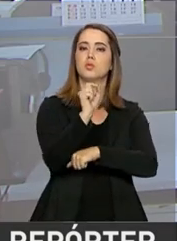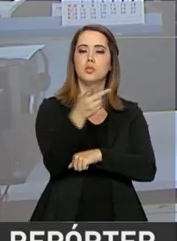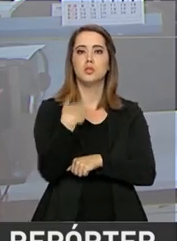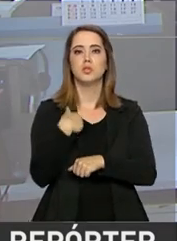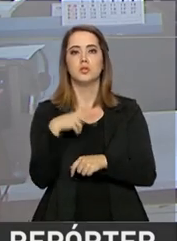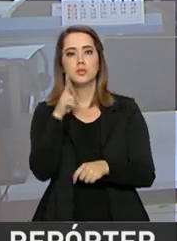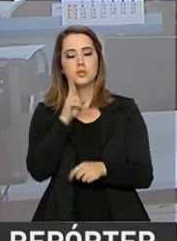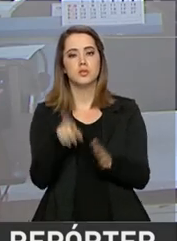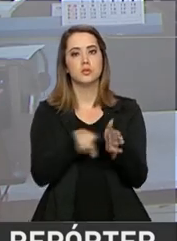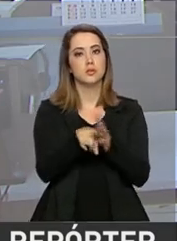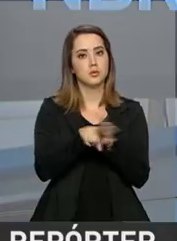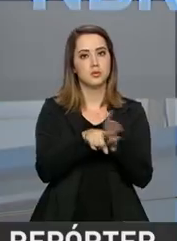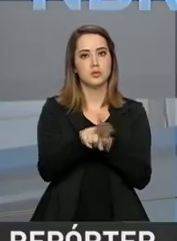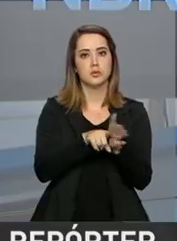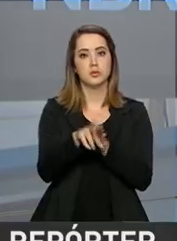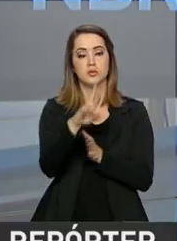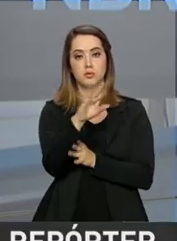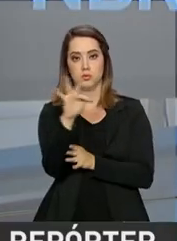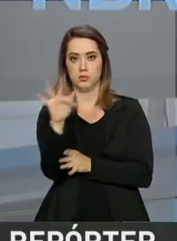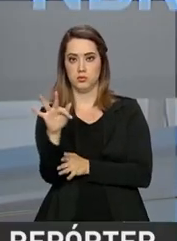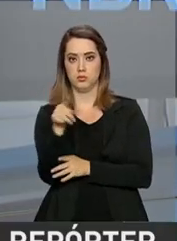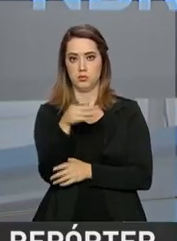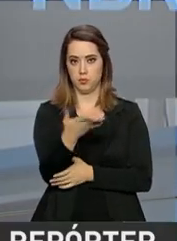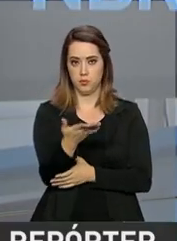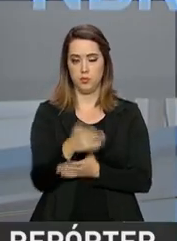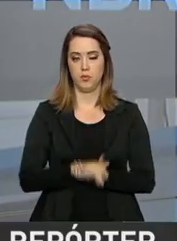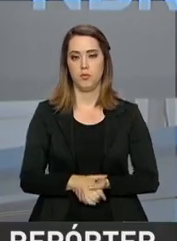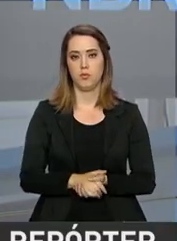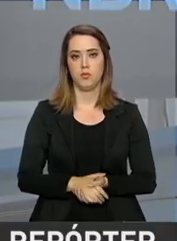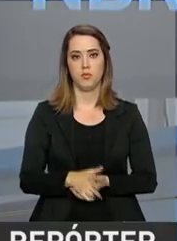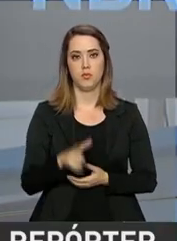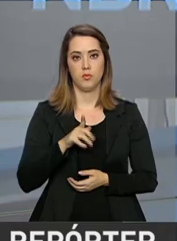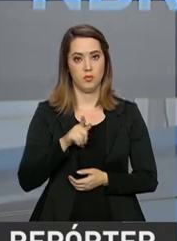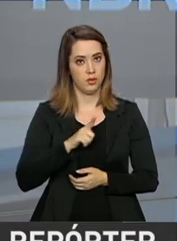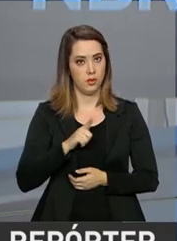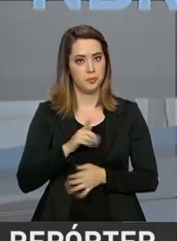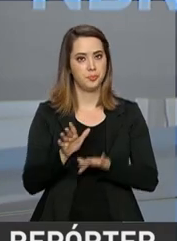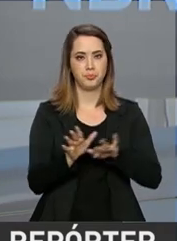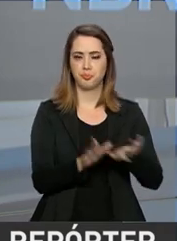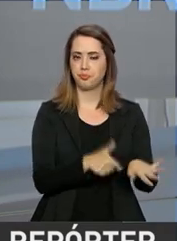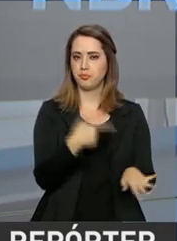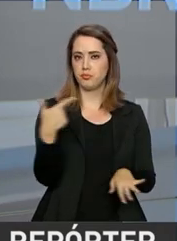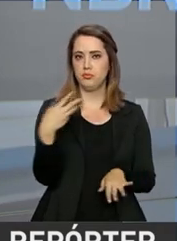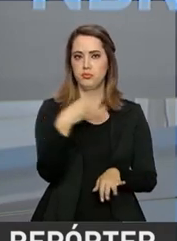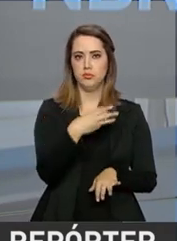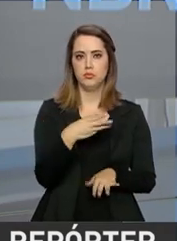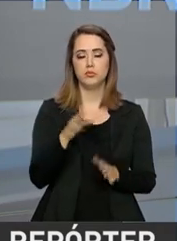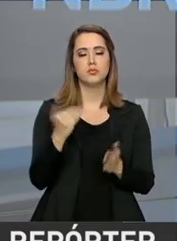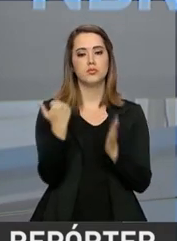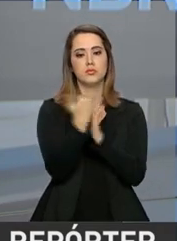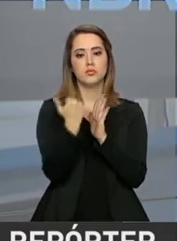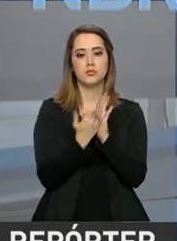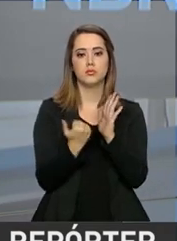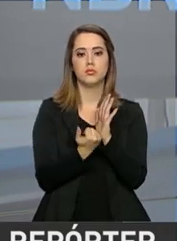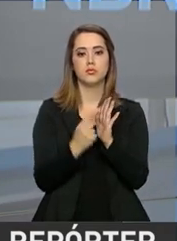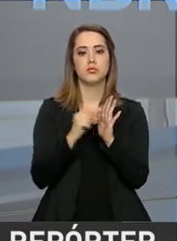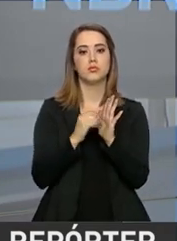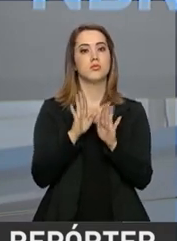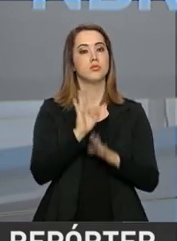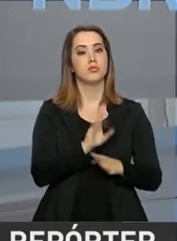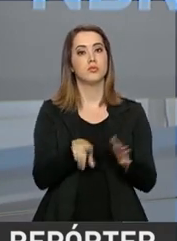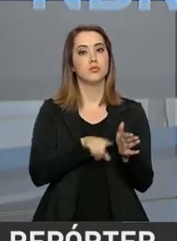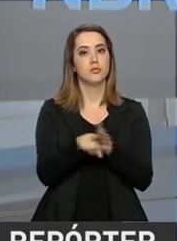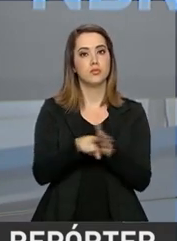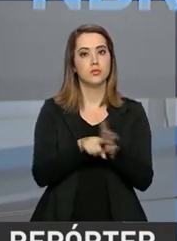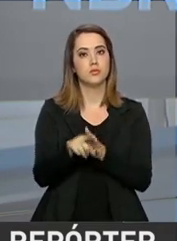da Receita e 23 projetos para intercâmbio de pesquisa e parceria universitárias entre